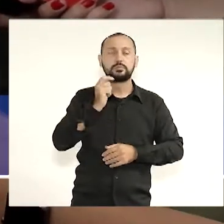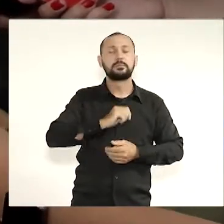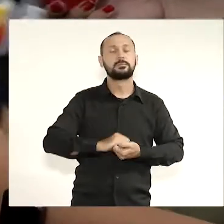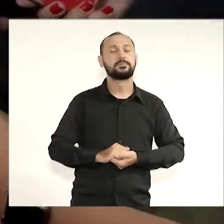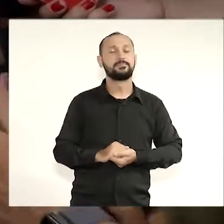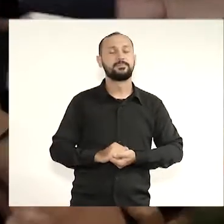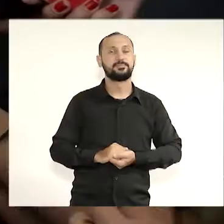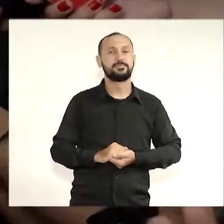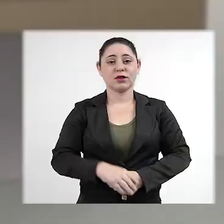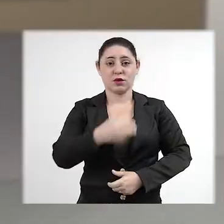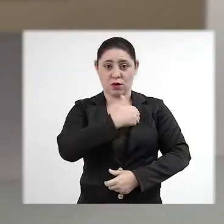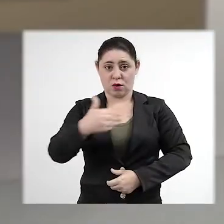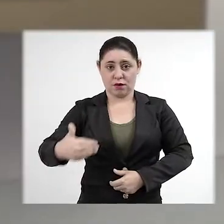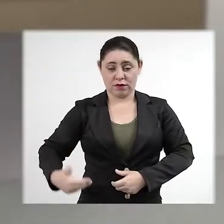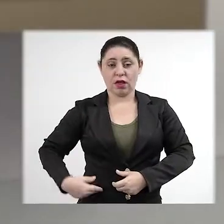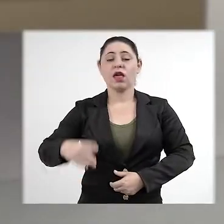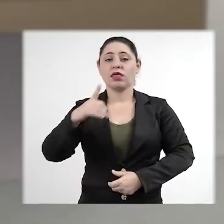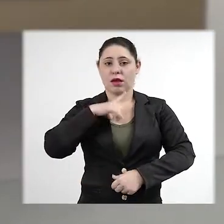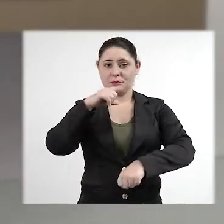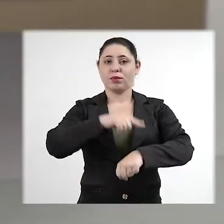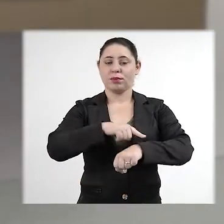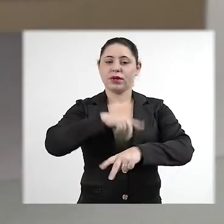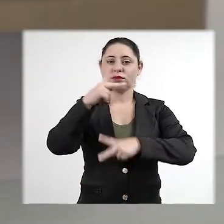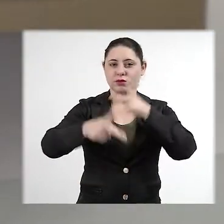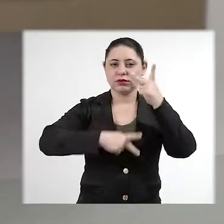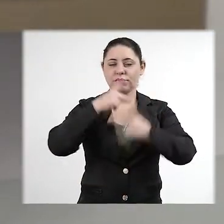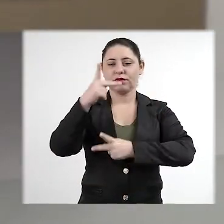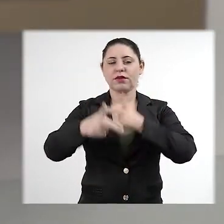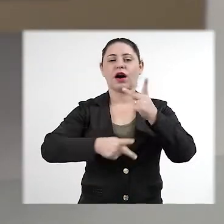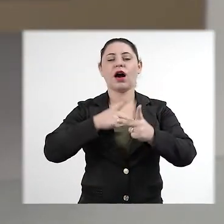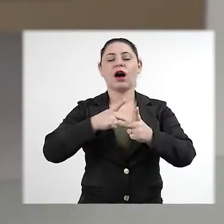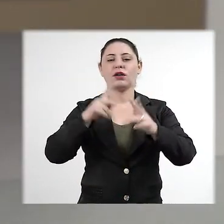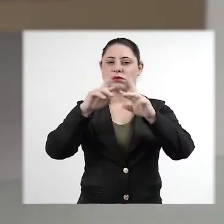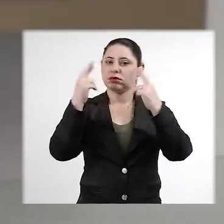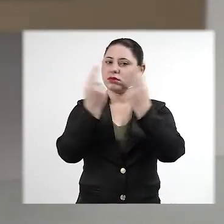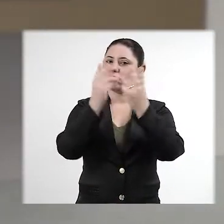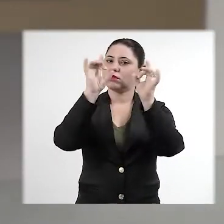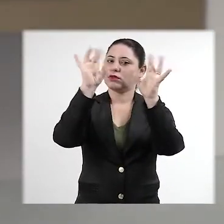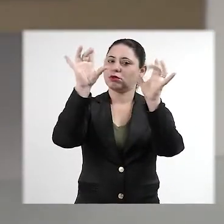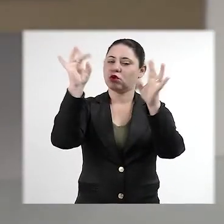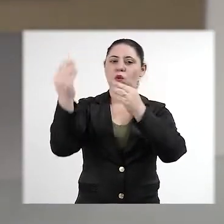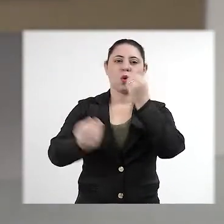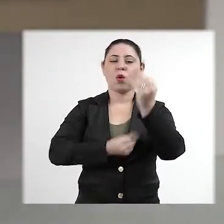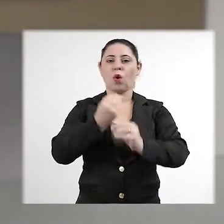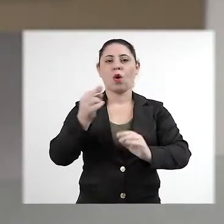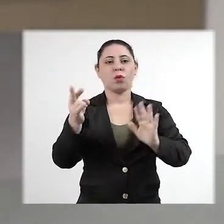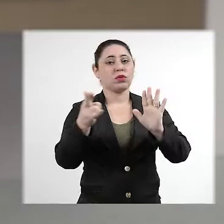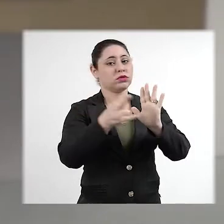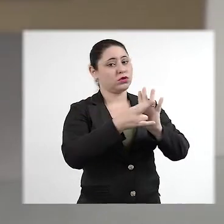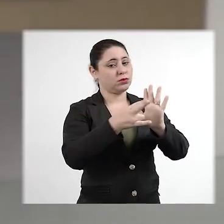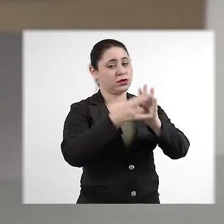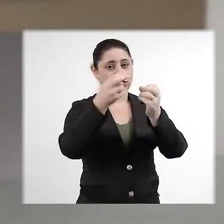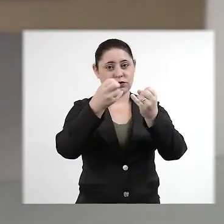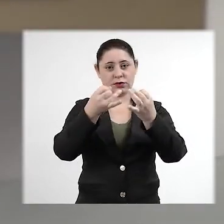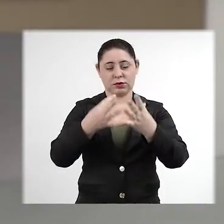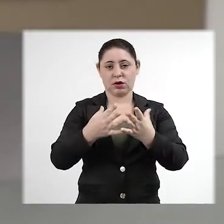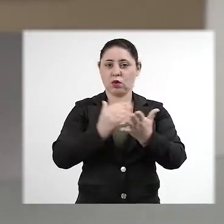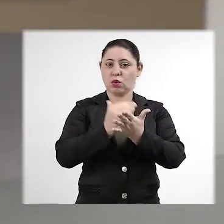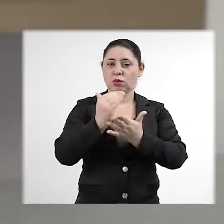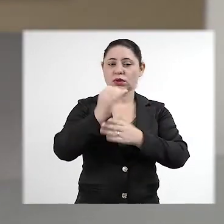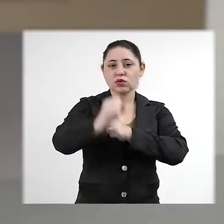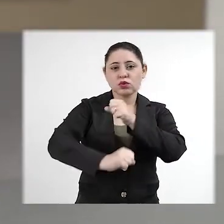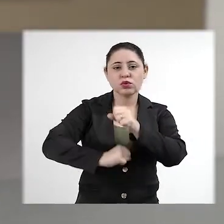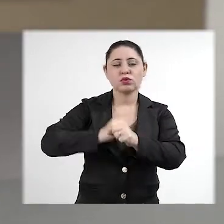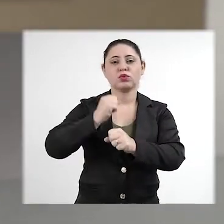crescer. O governador tem seu espaço de fala nesta sessão especial, conforme prevê o regimento interno.